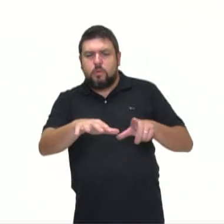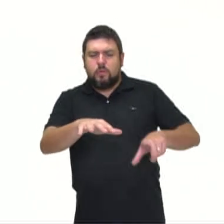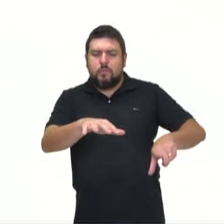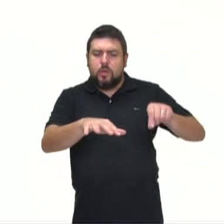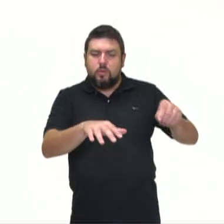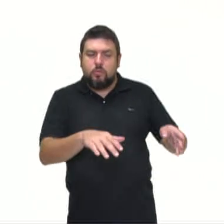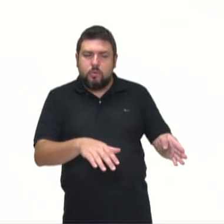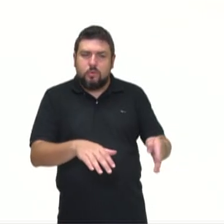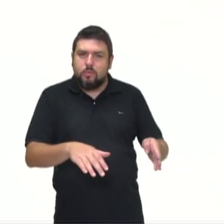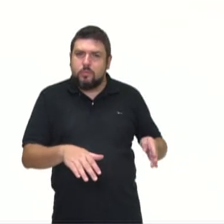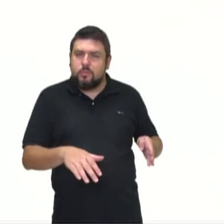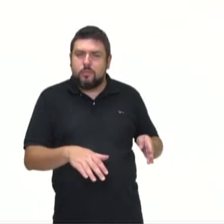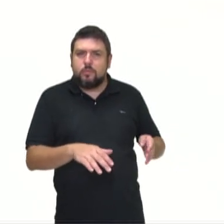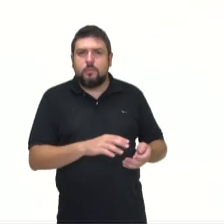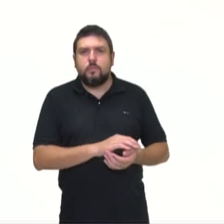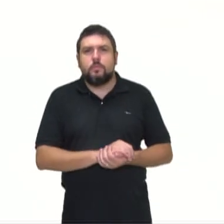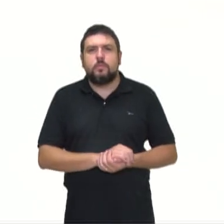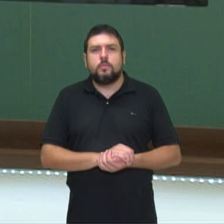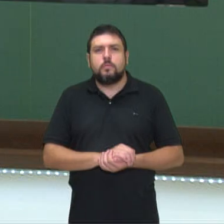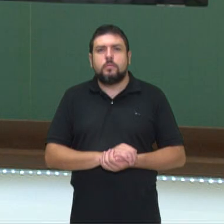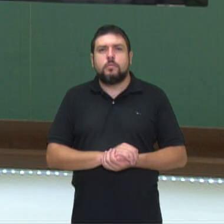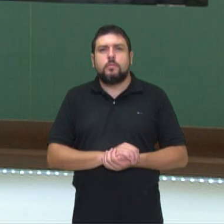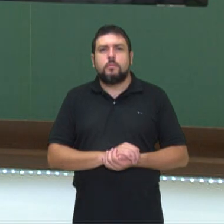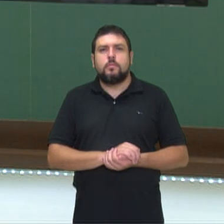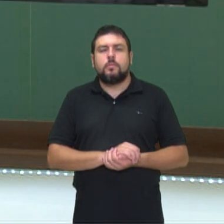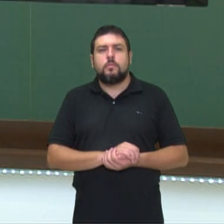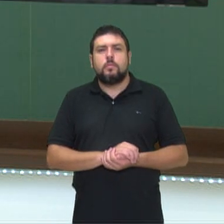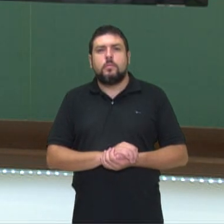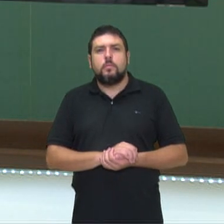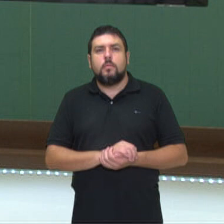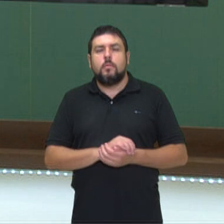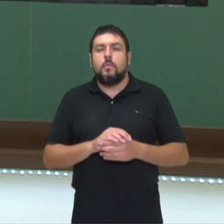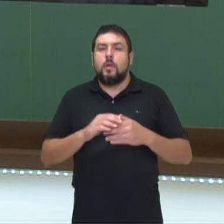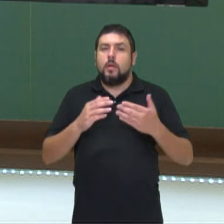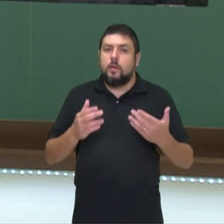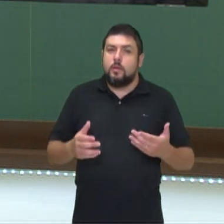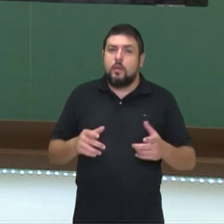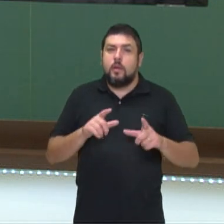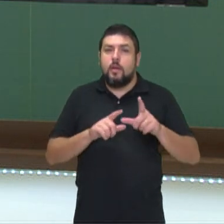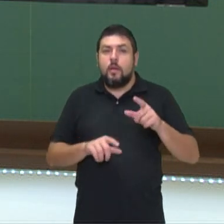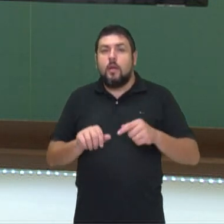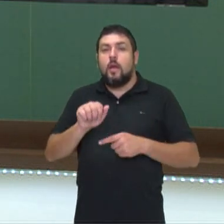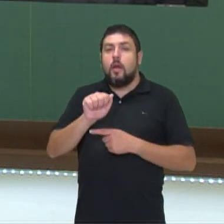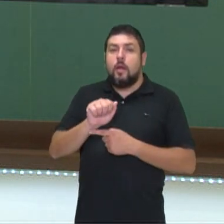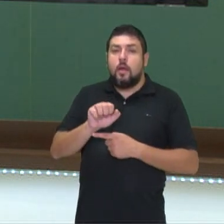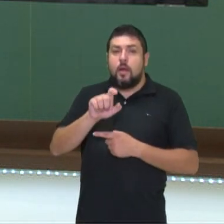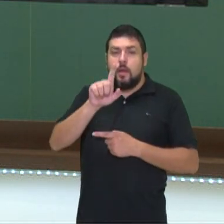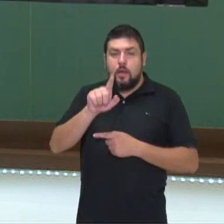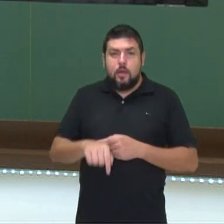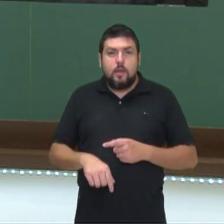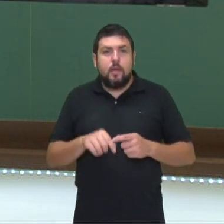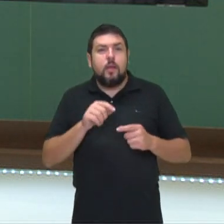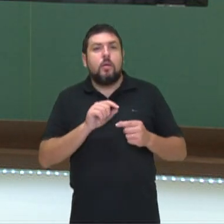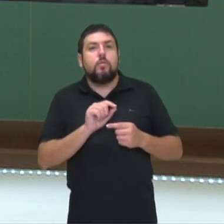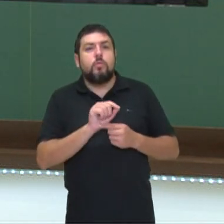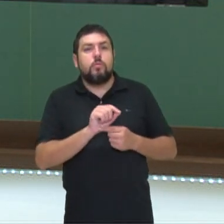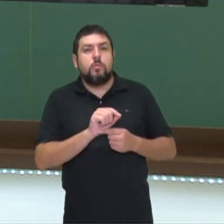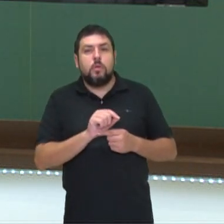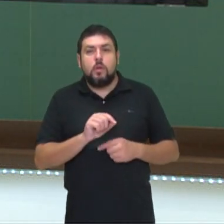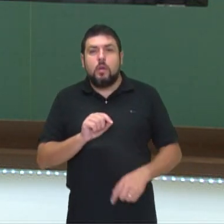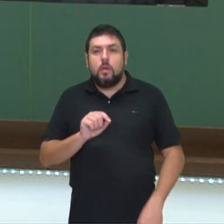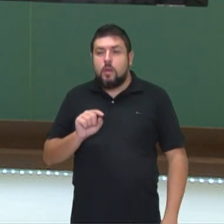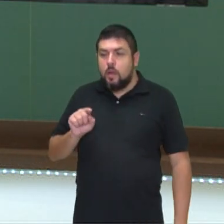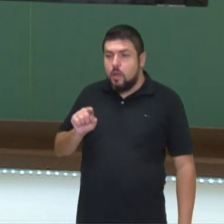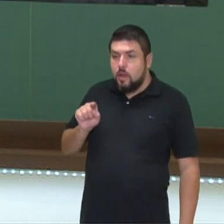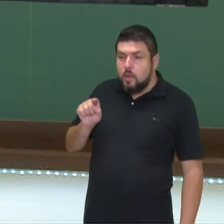os peixes. Nosso sujeito, resposta da letra A, é um sujeito desinencial. Ele, ela ou